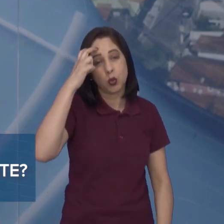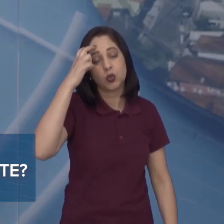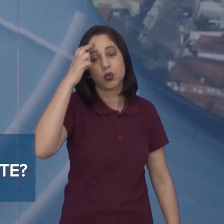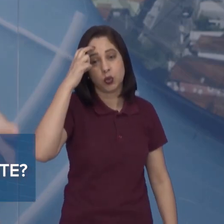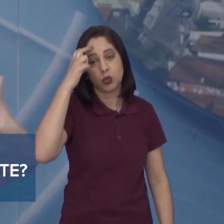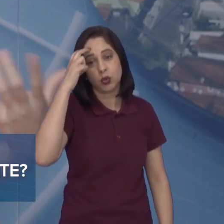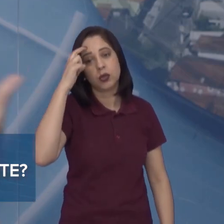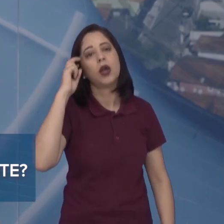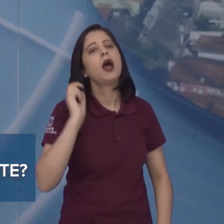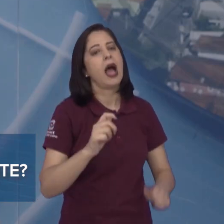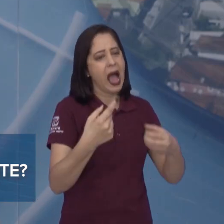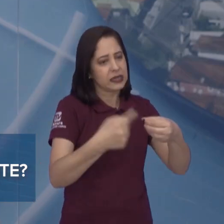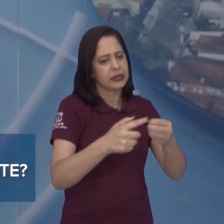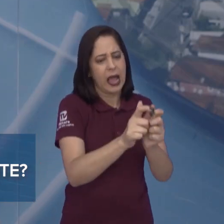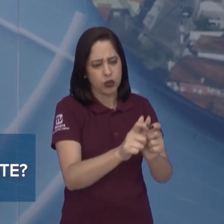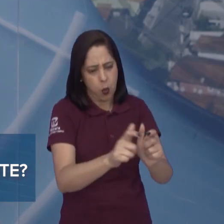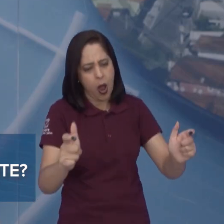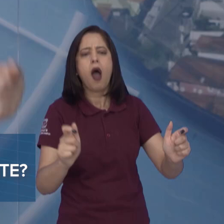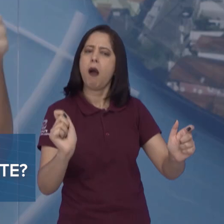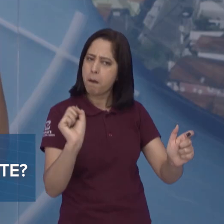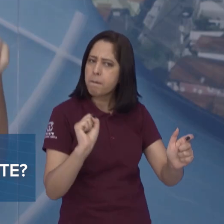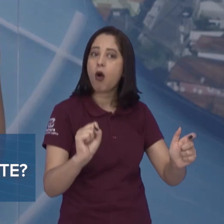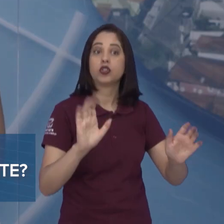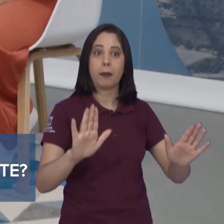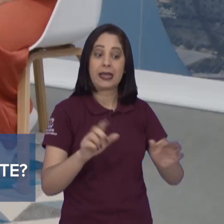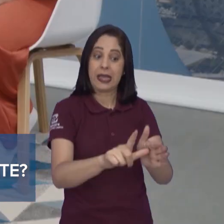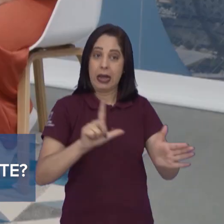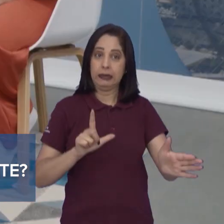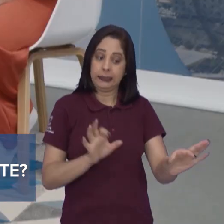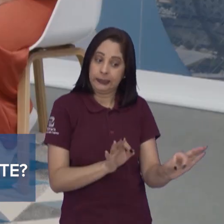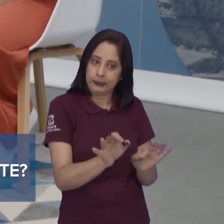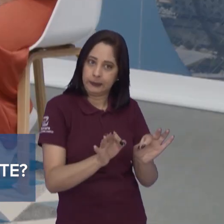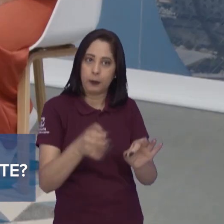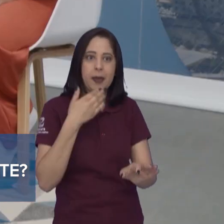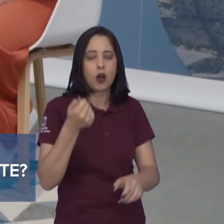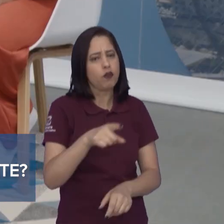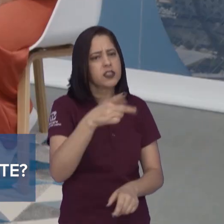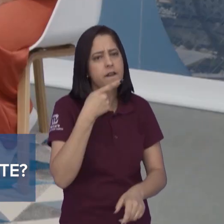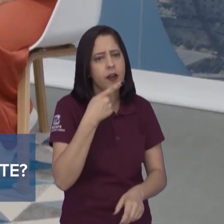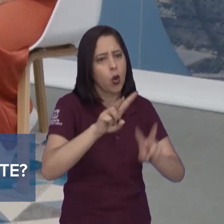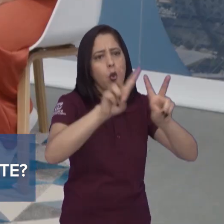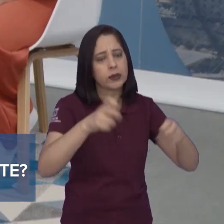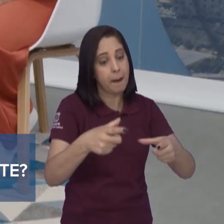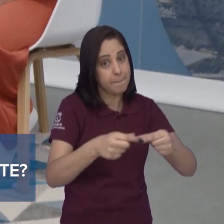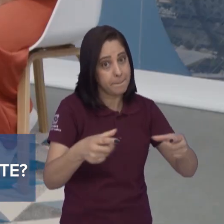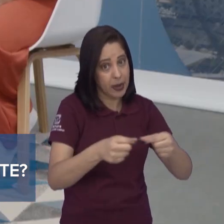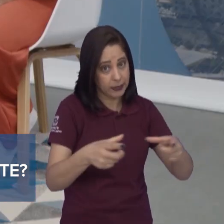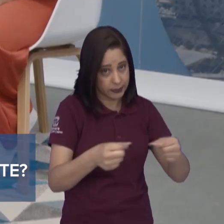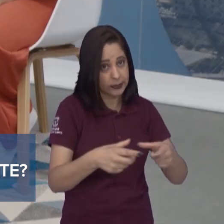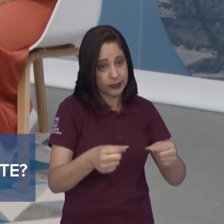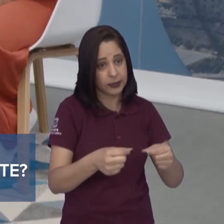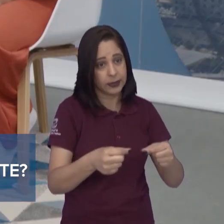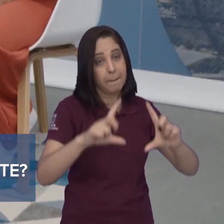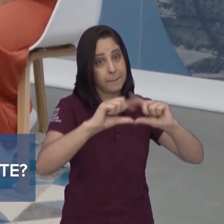você progredir, só que dessa forma planejada. Você citou o exemplo de Brasília, né? Quando a gente fala de planejamento, que está lá no